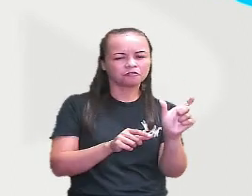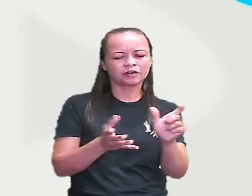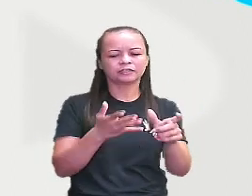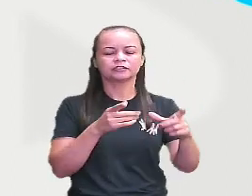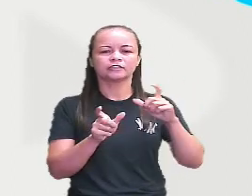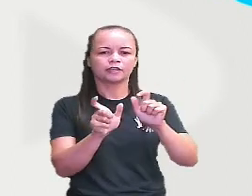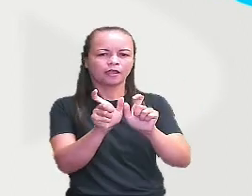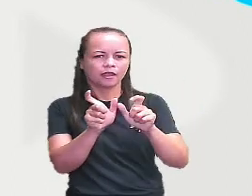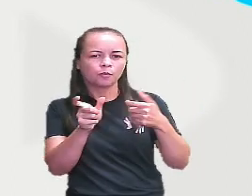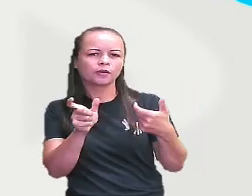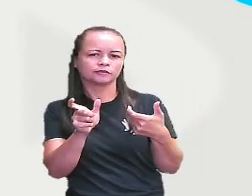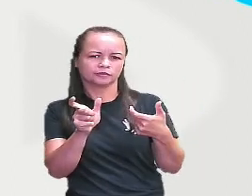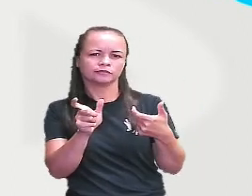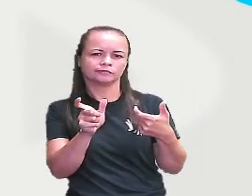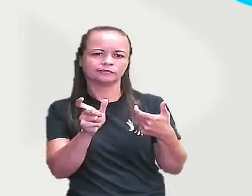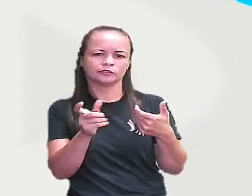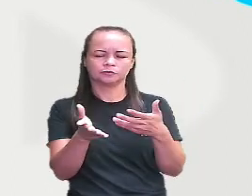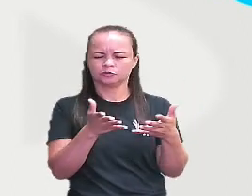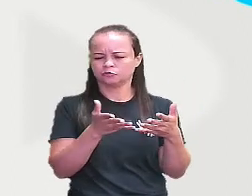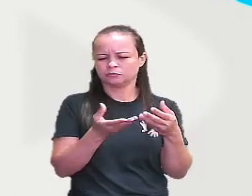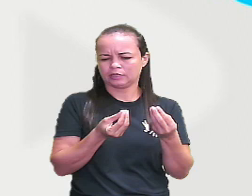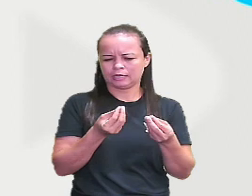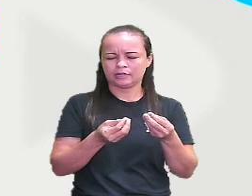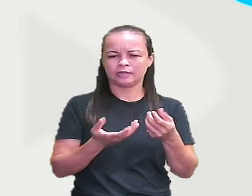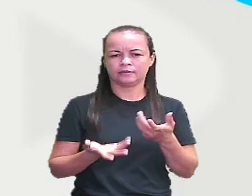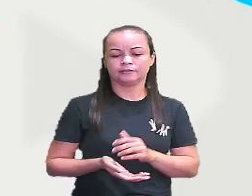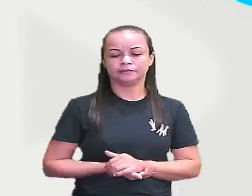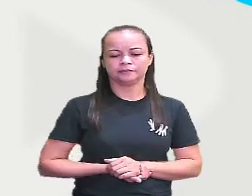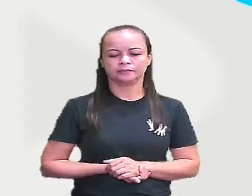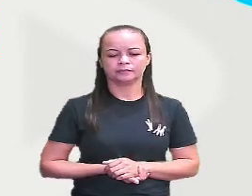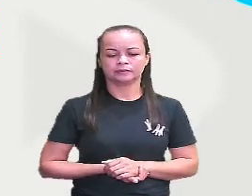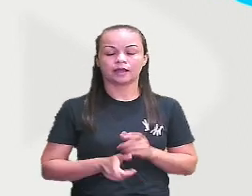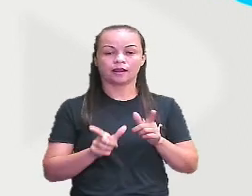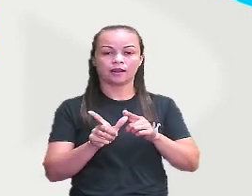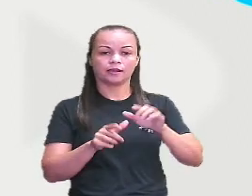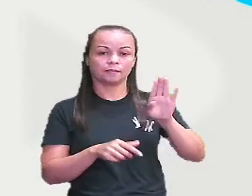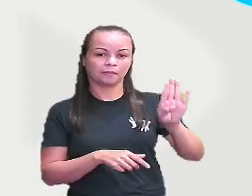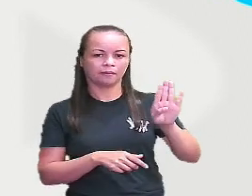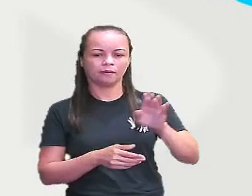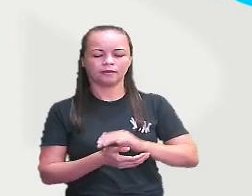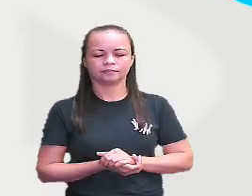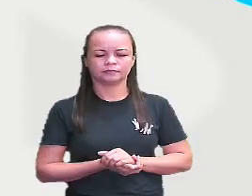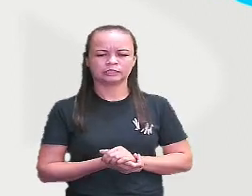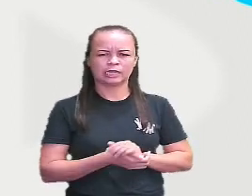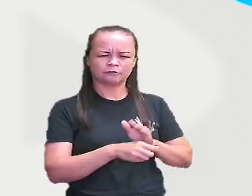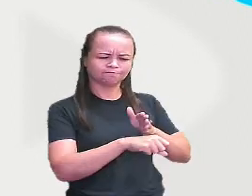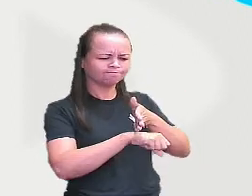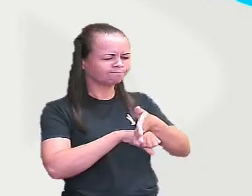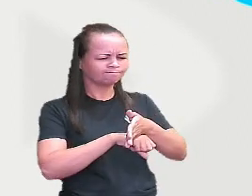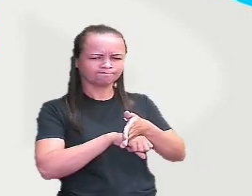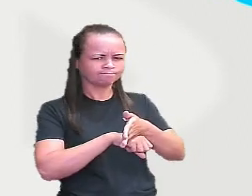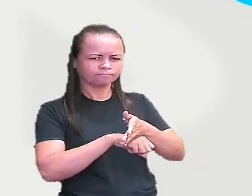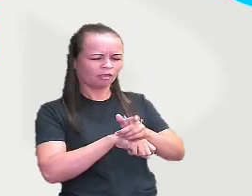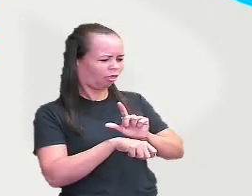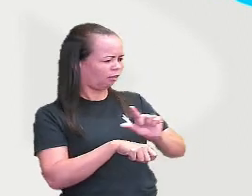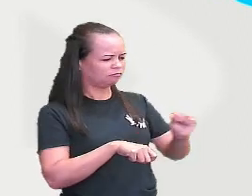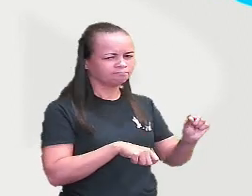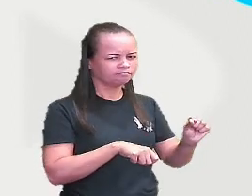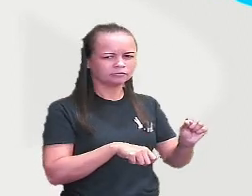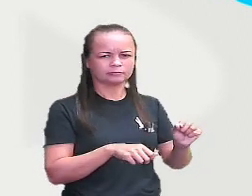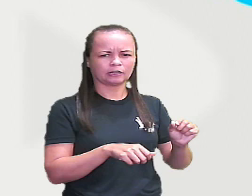é simpático e muito atencioso. Letra B. Nem entrava, nem saía, estava